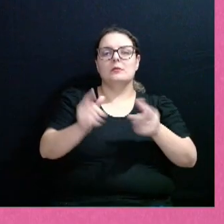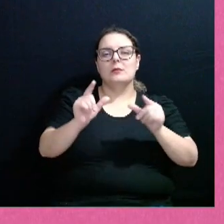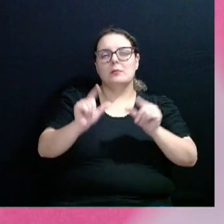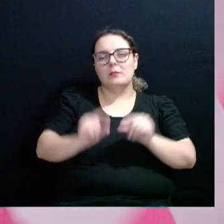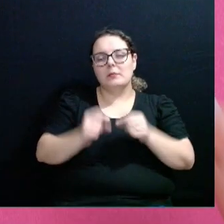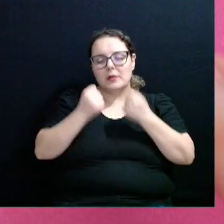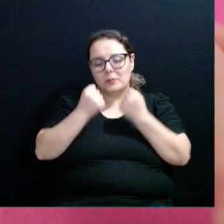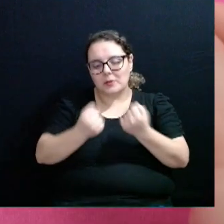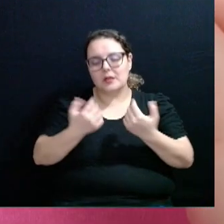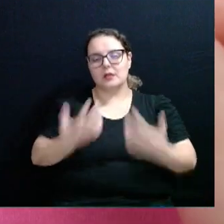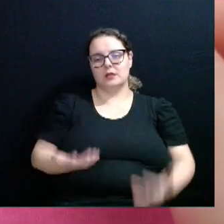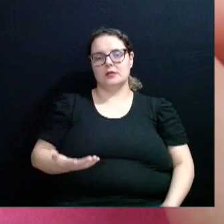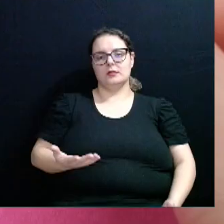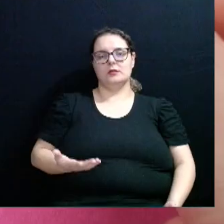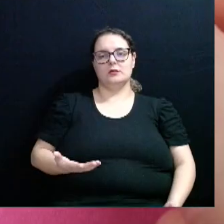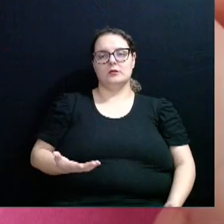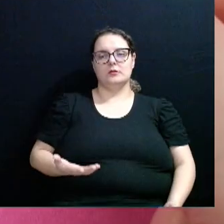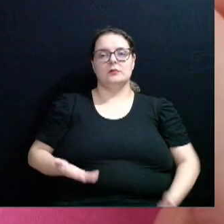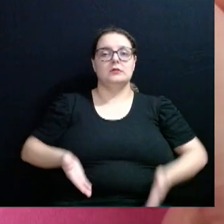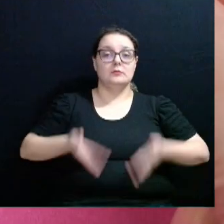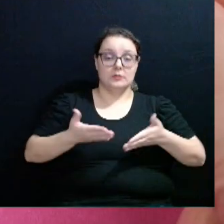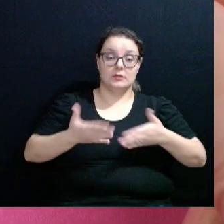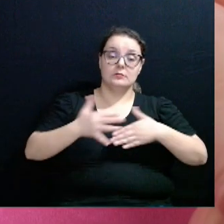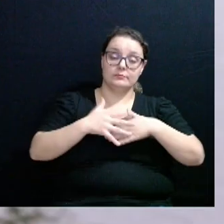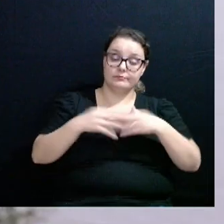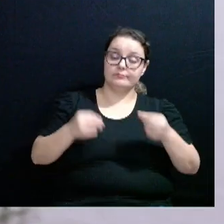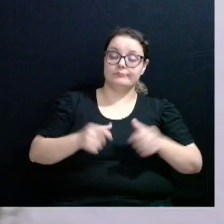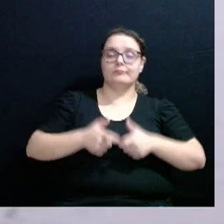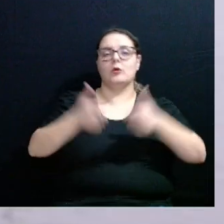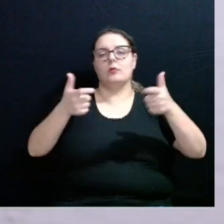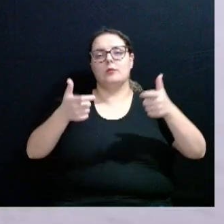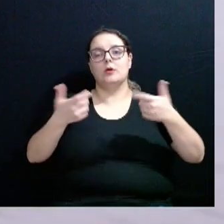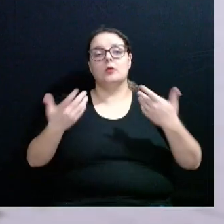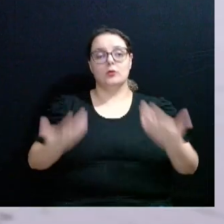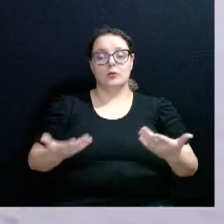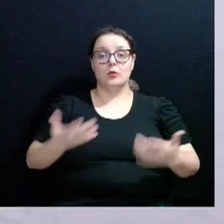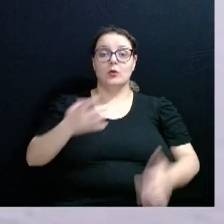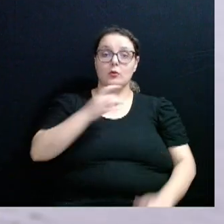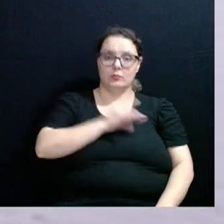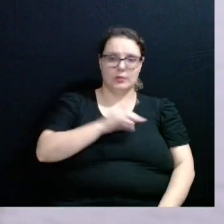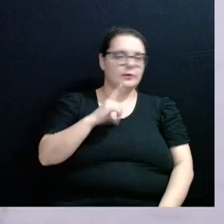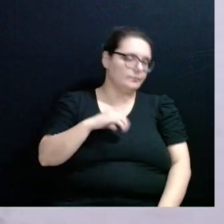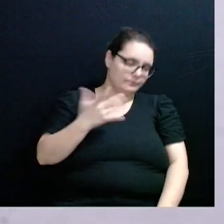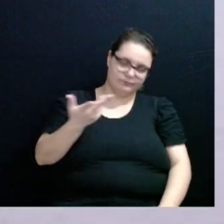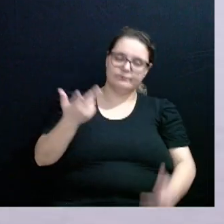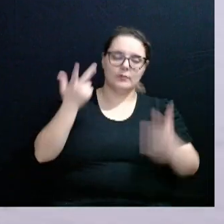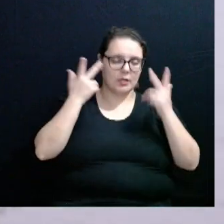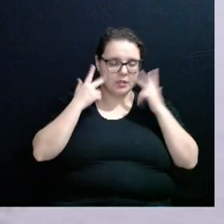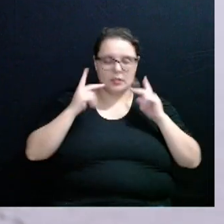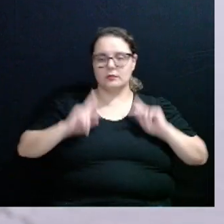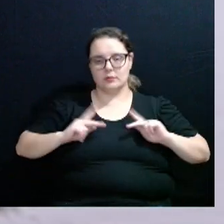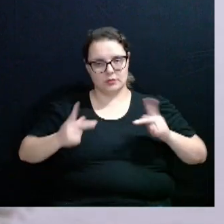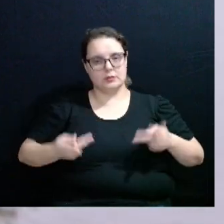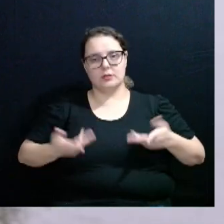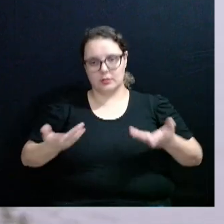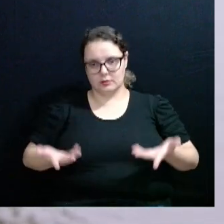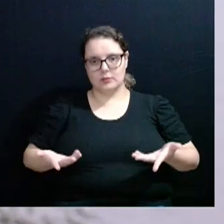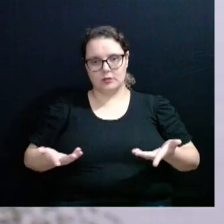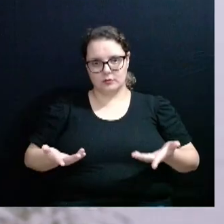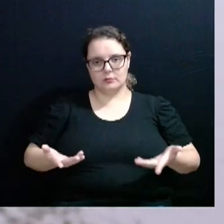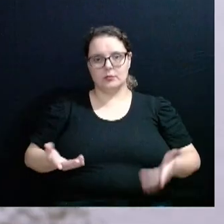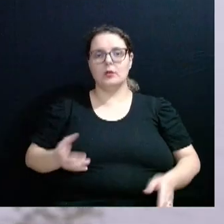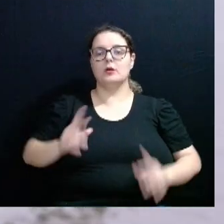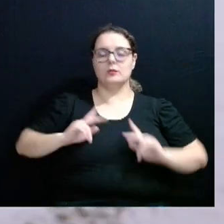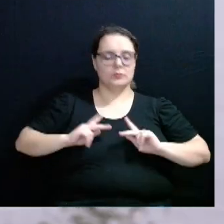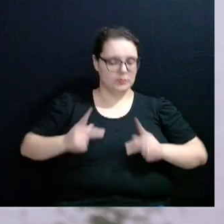as possibilidades de cura. O medo, ele existe, é natural do ser humano, né? O ser humano tem medo, mas a